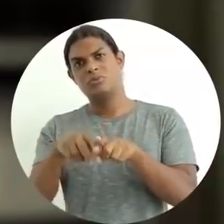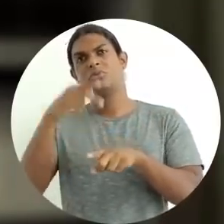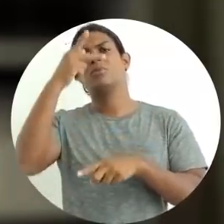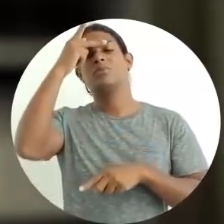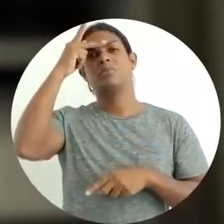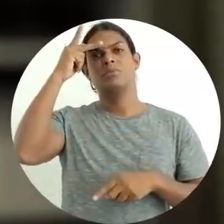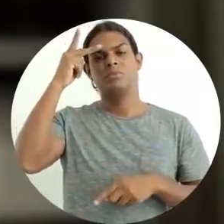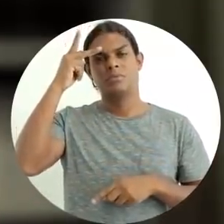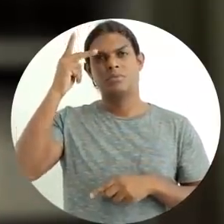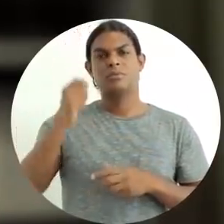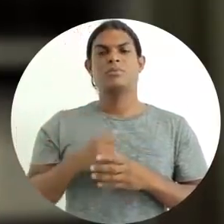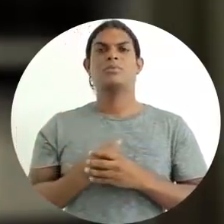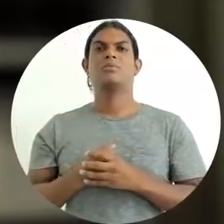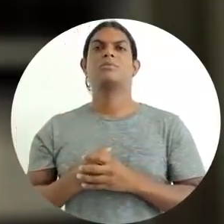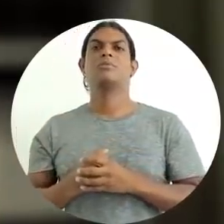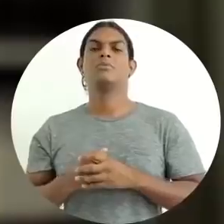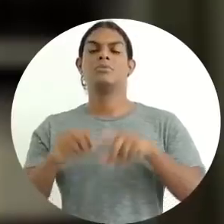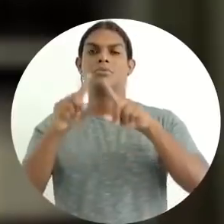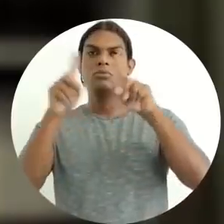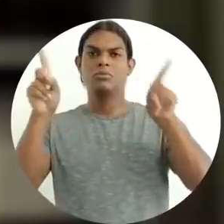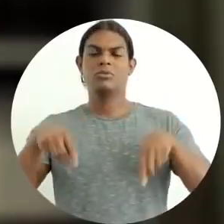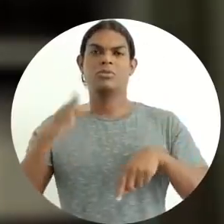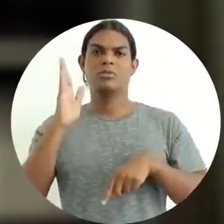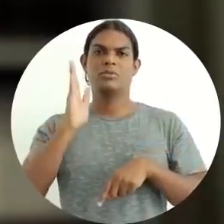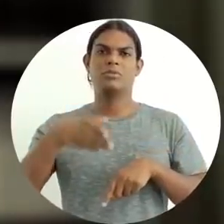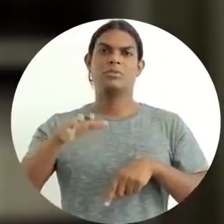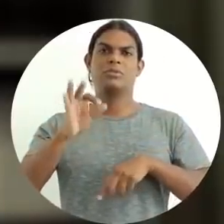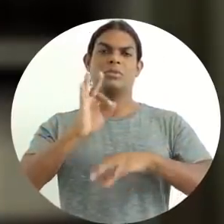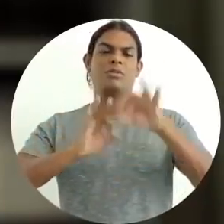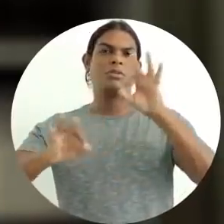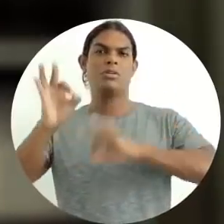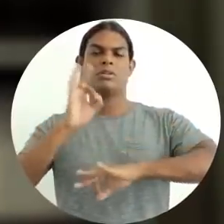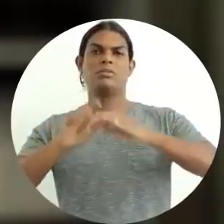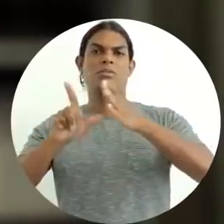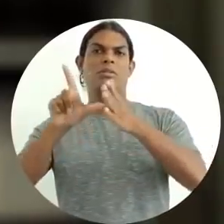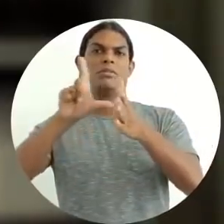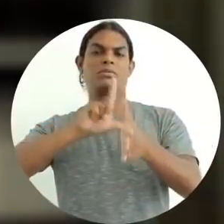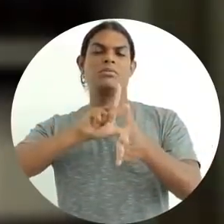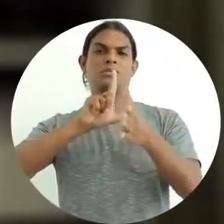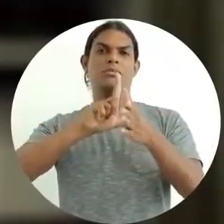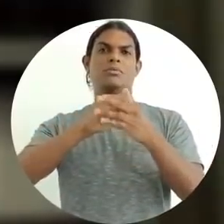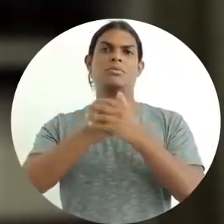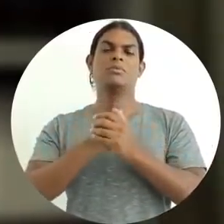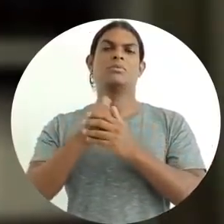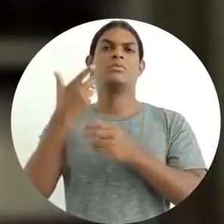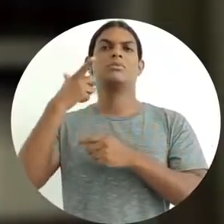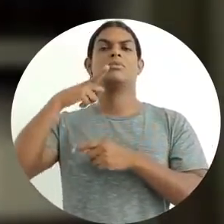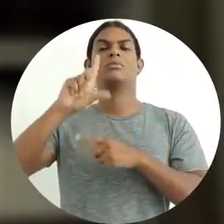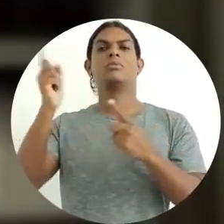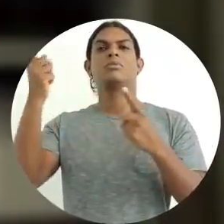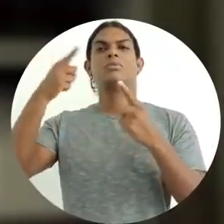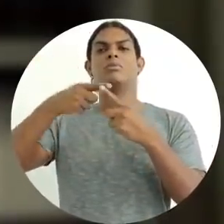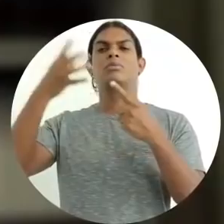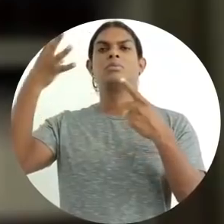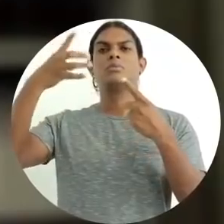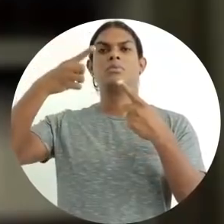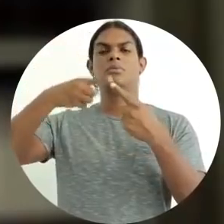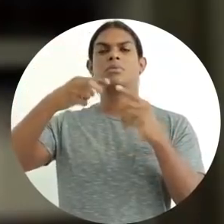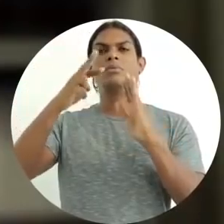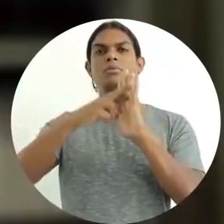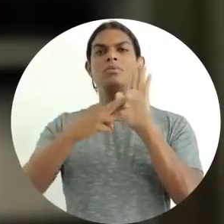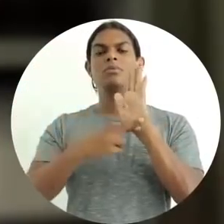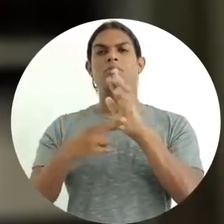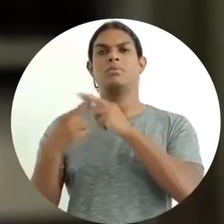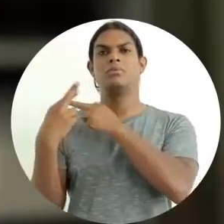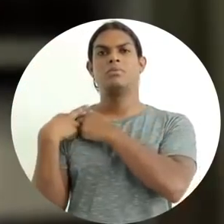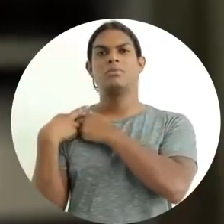trabalham, em direções previamente traçadas, as quais tentam atender aos objetivos e às